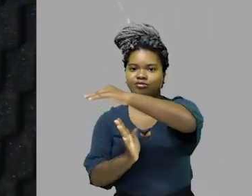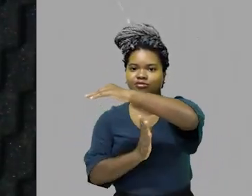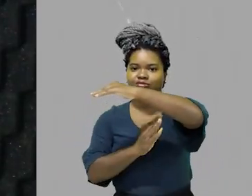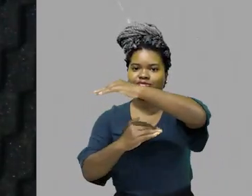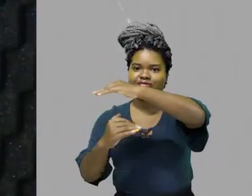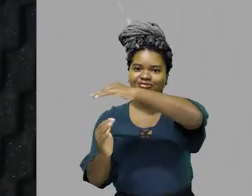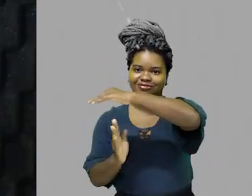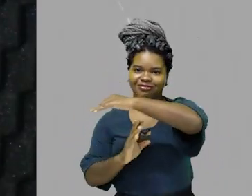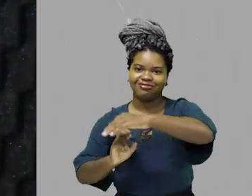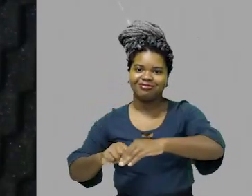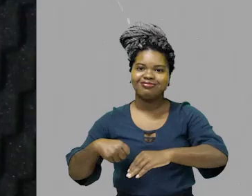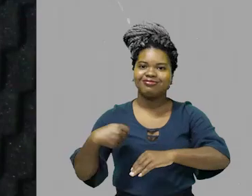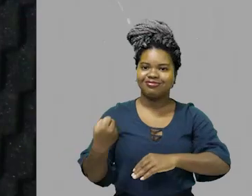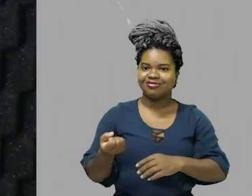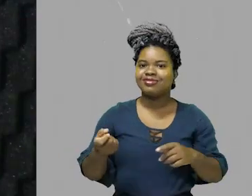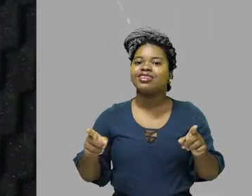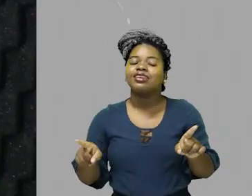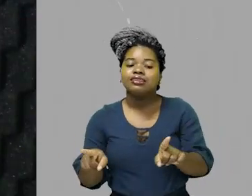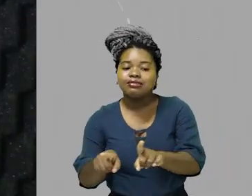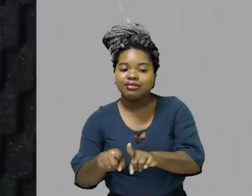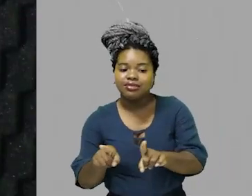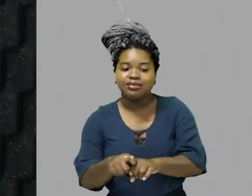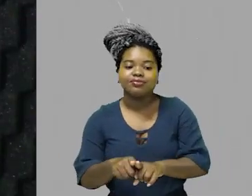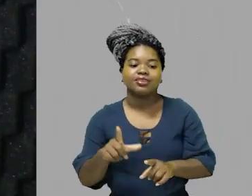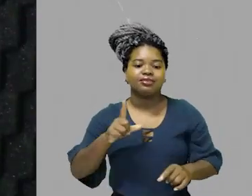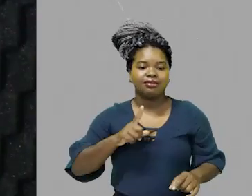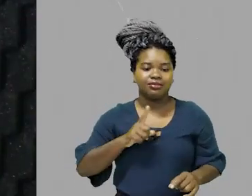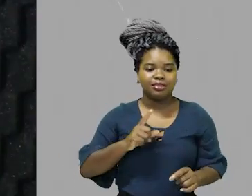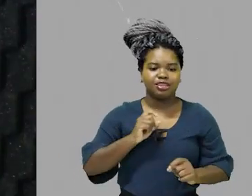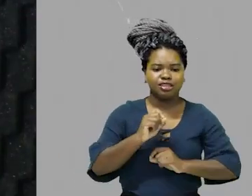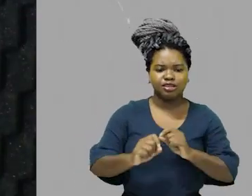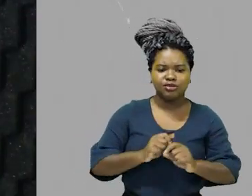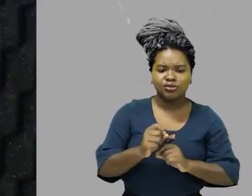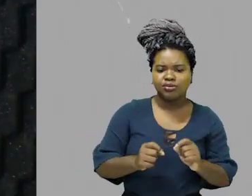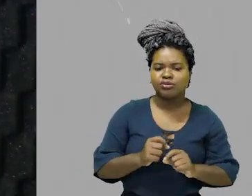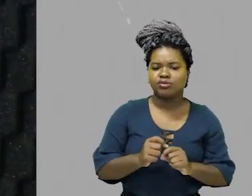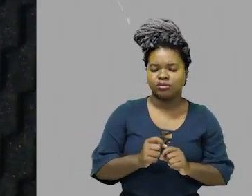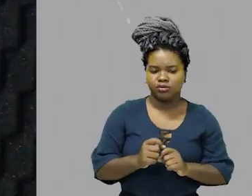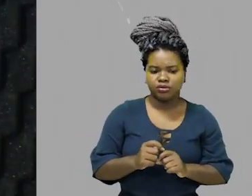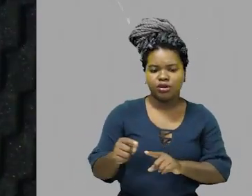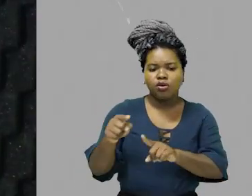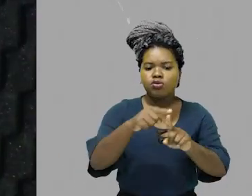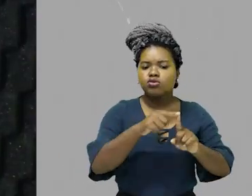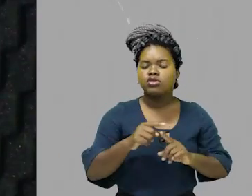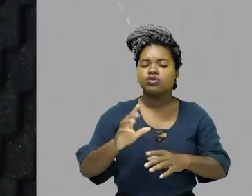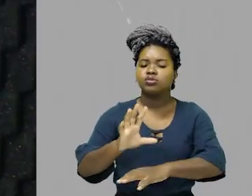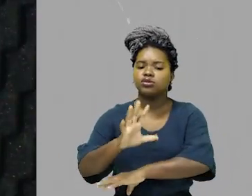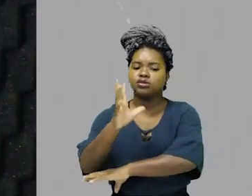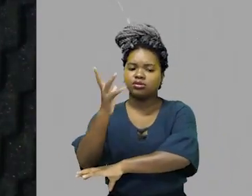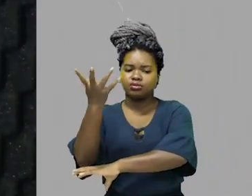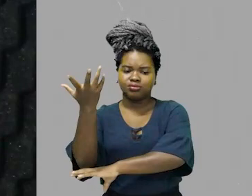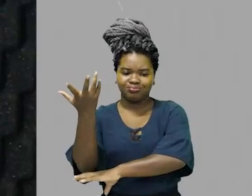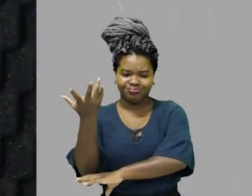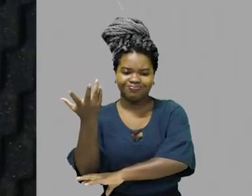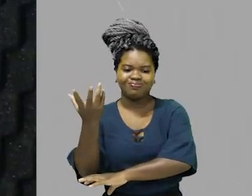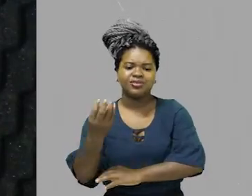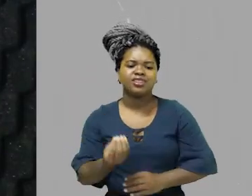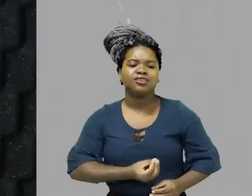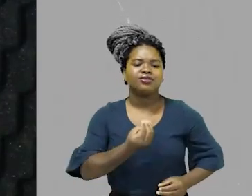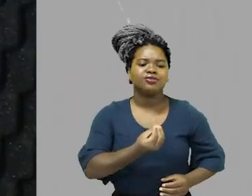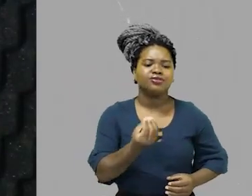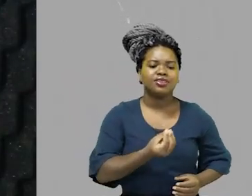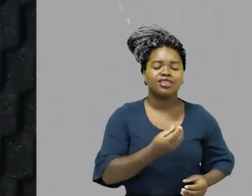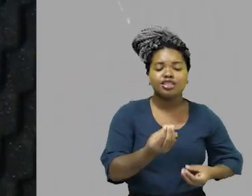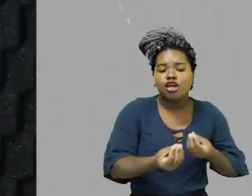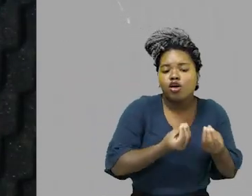aqui a filogenia simplificada das plantas. Nós vamos ter aqui um ciclo. Vamos ver o ciclo de vida generalizado, porque